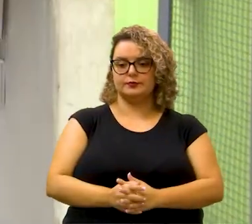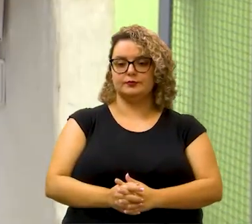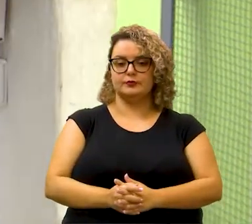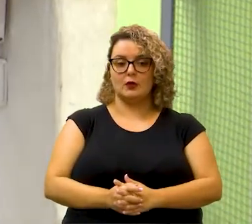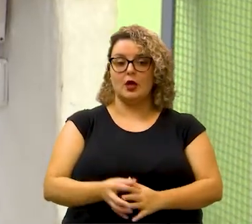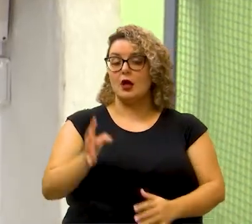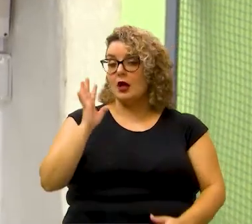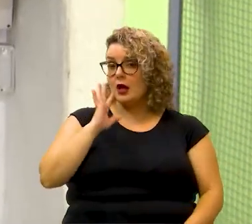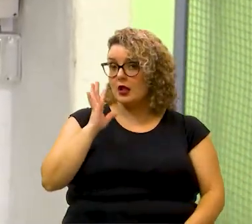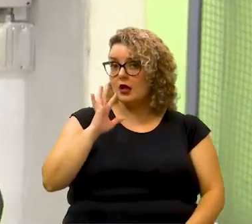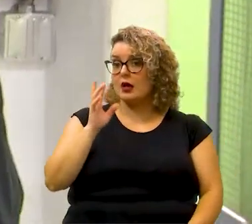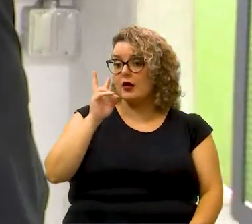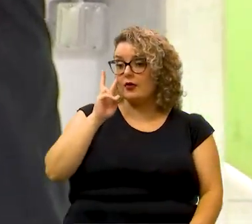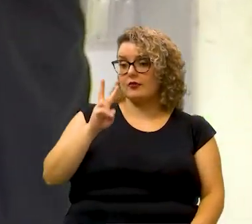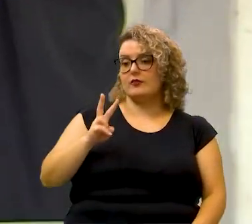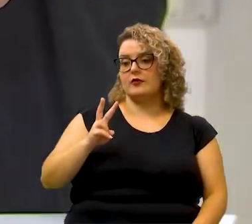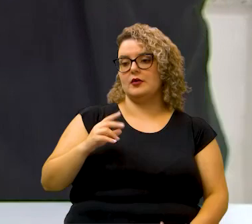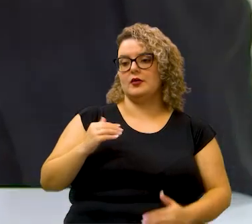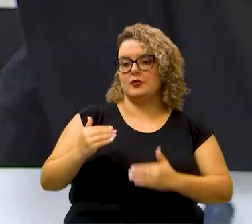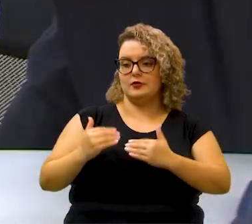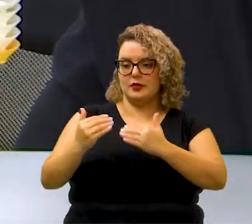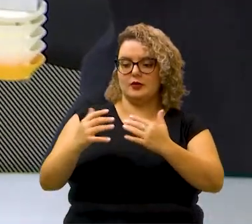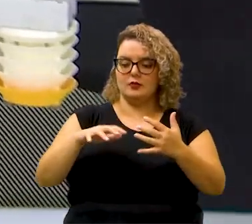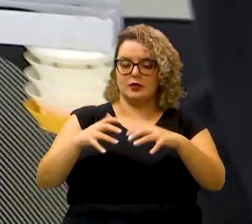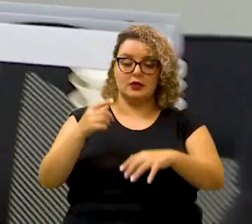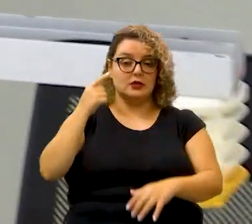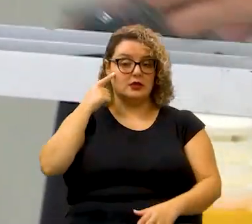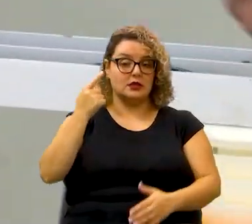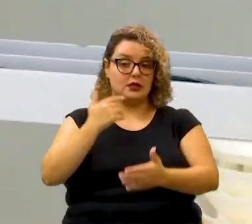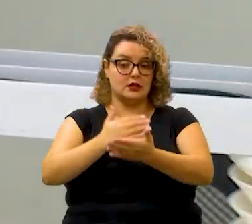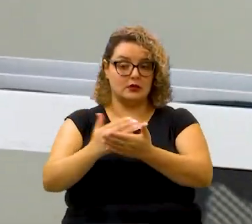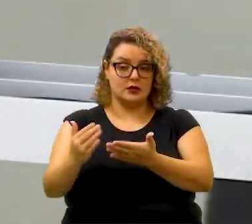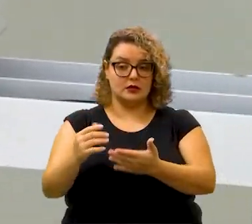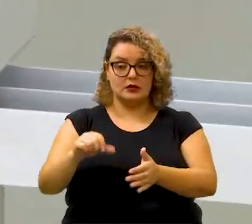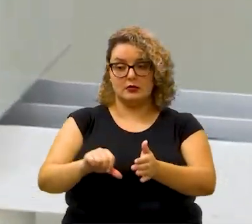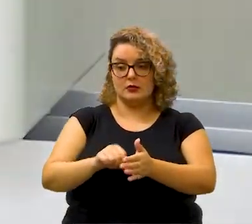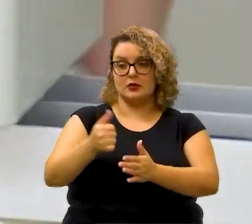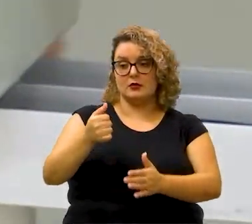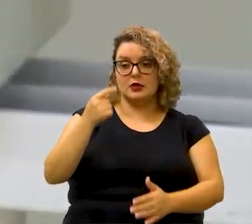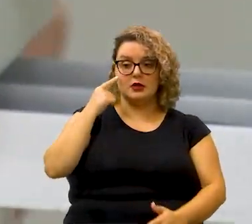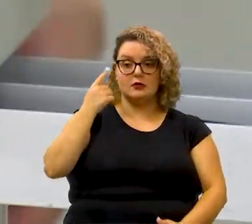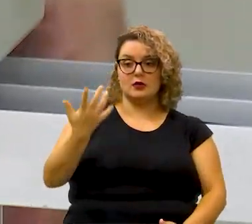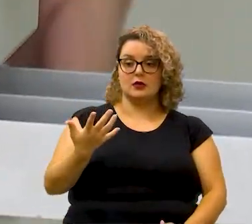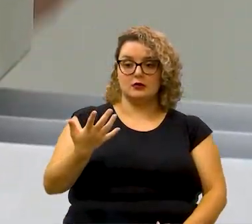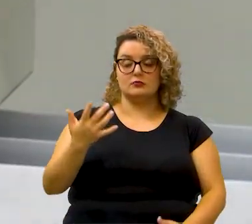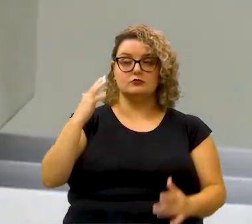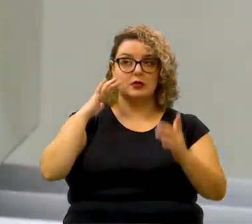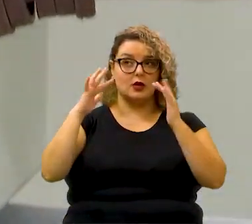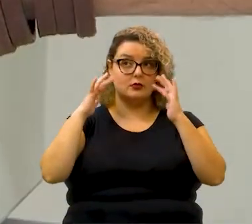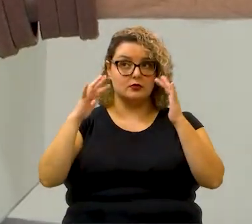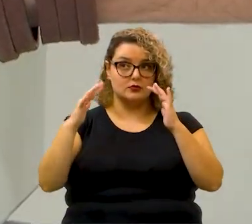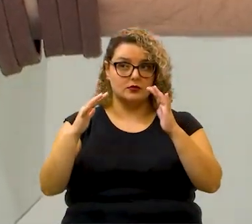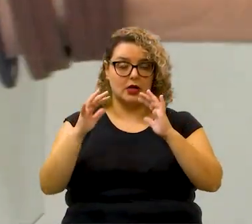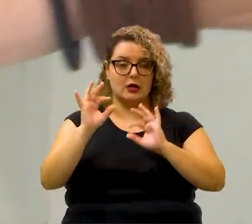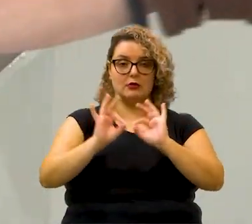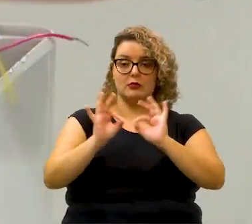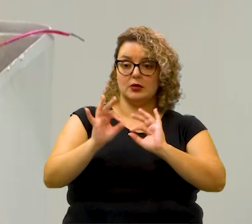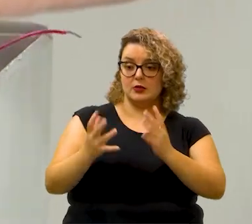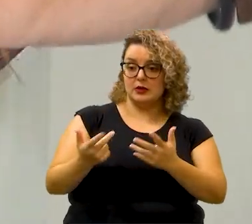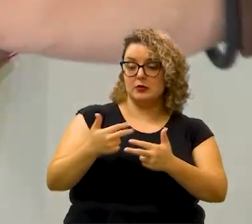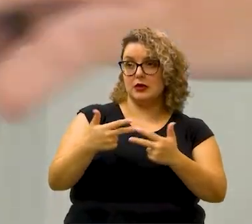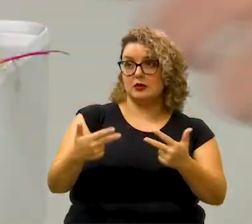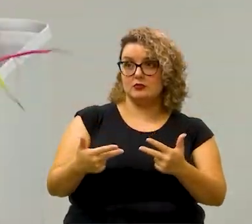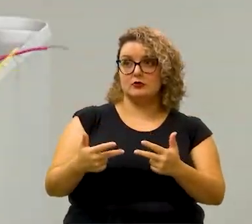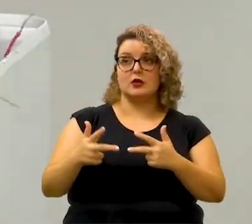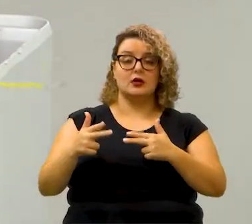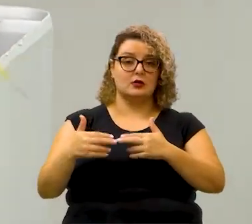É muito bacana você ver o processo construtivo do projeto, desde a ideia inicial, desde a primeira ideia de onde você está sonhando em montar alguma